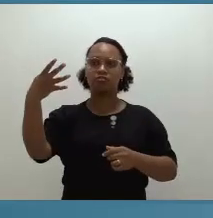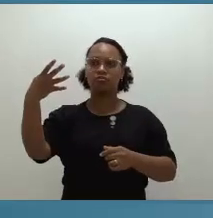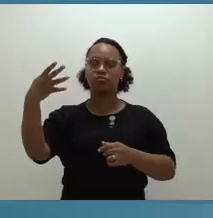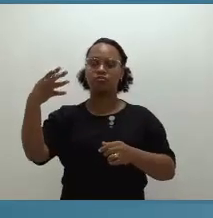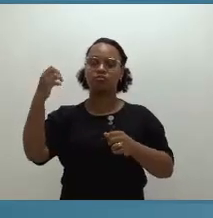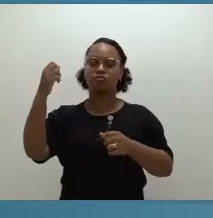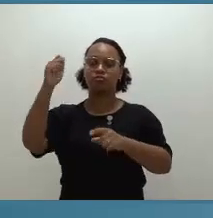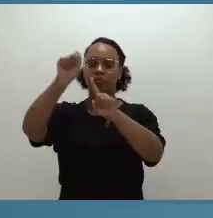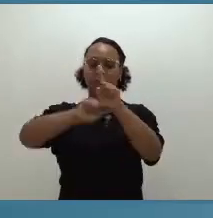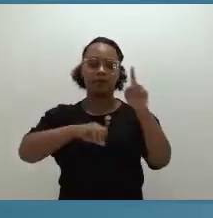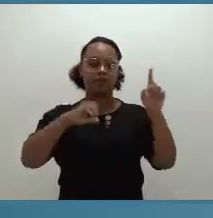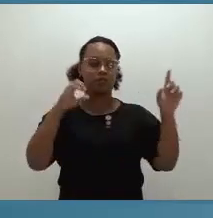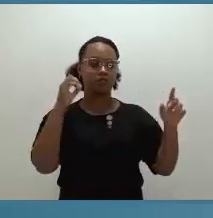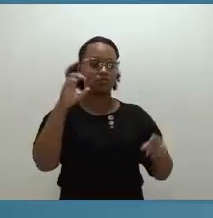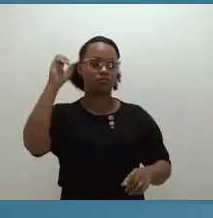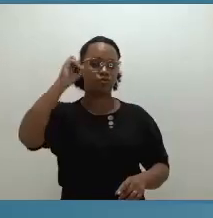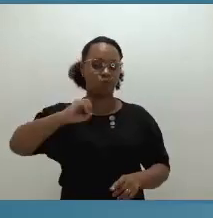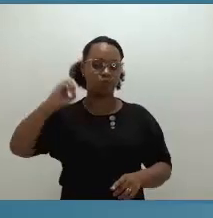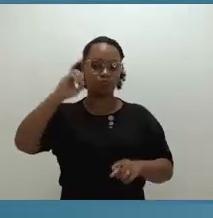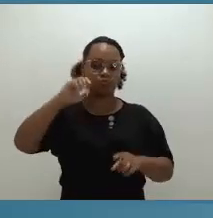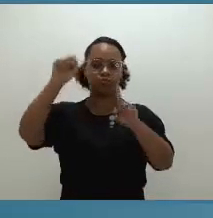14/10/2020 e devidamente